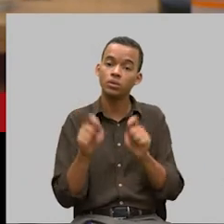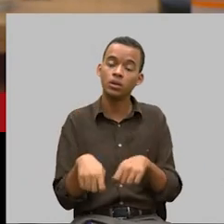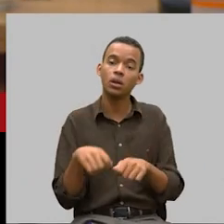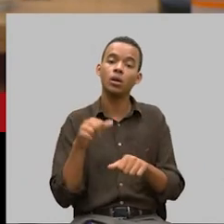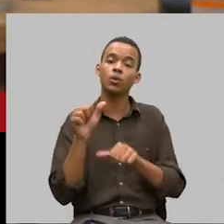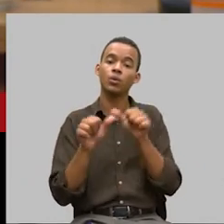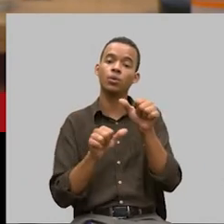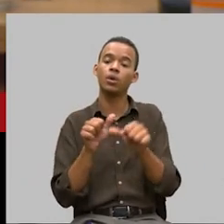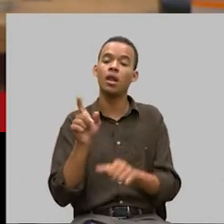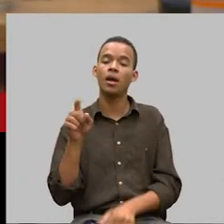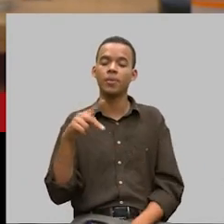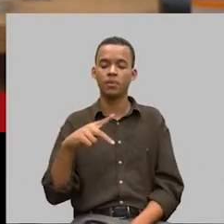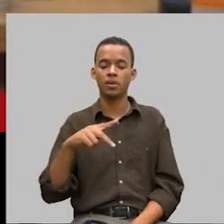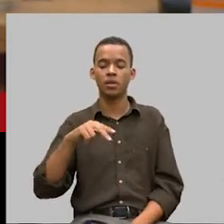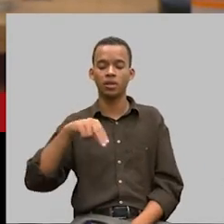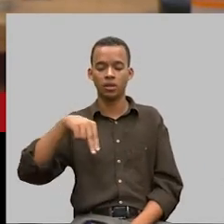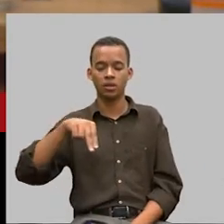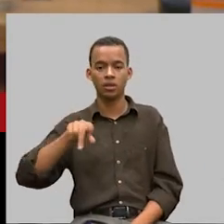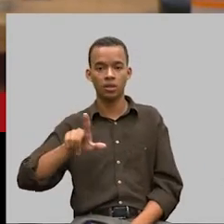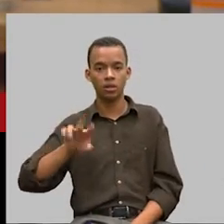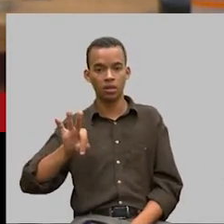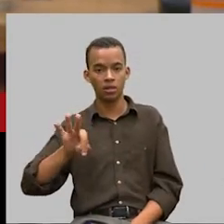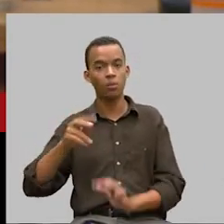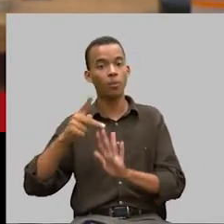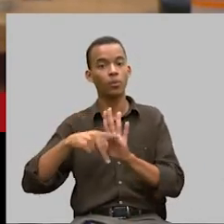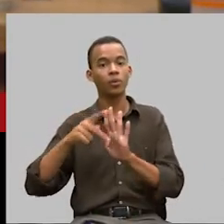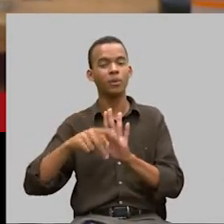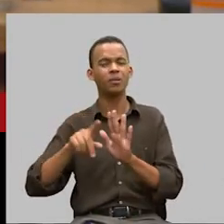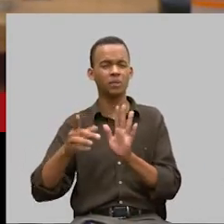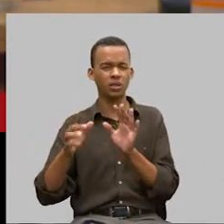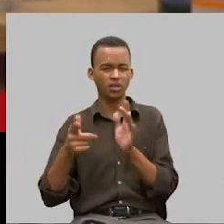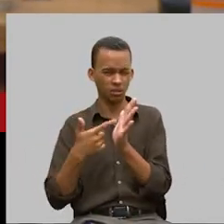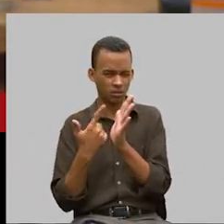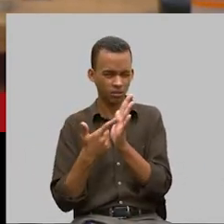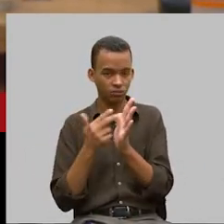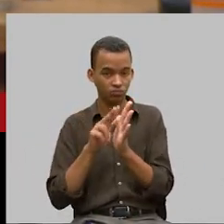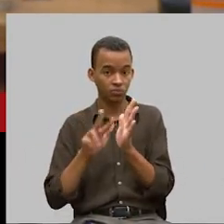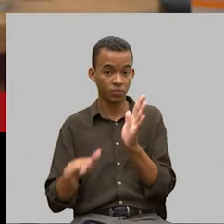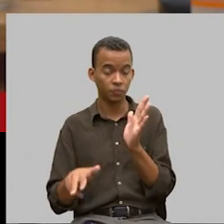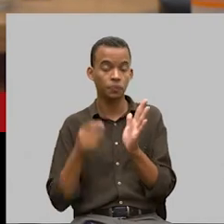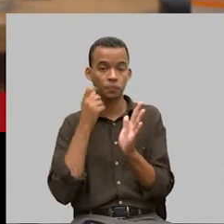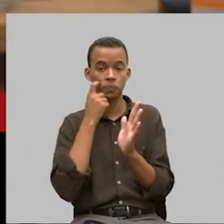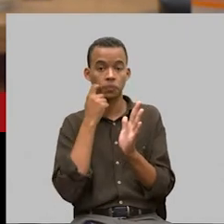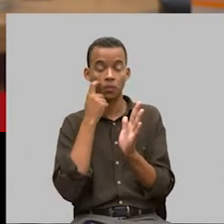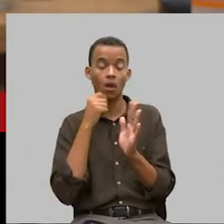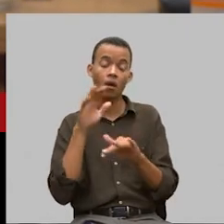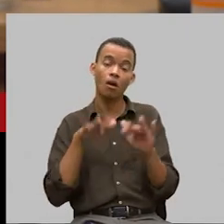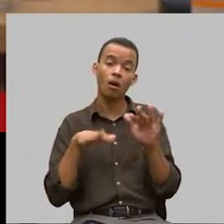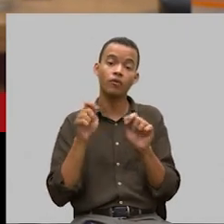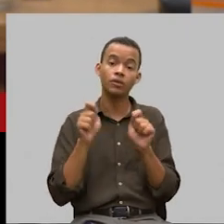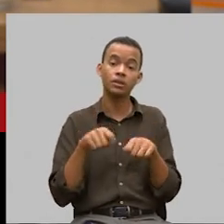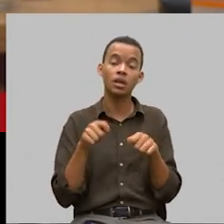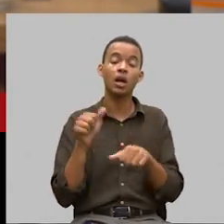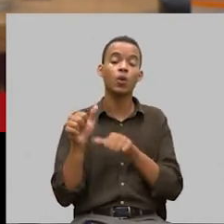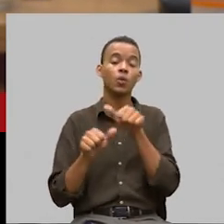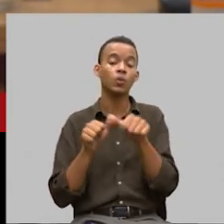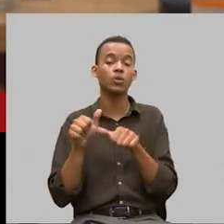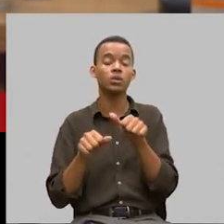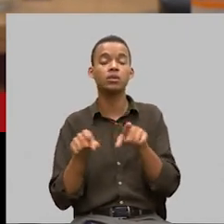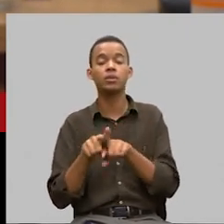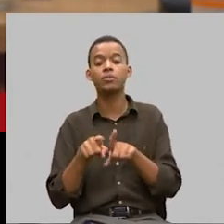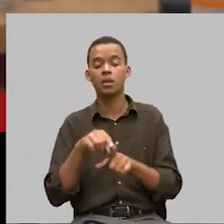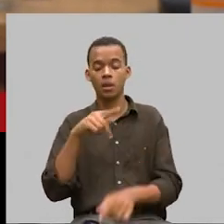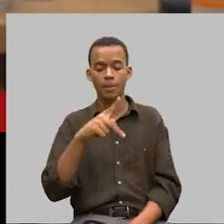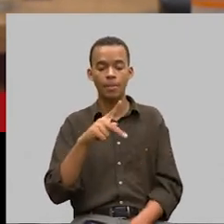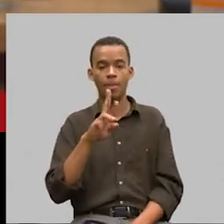PNLD é um programa quem sabe então vamos também em duas frentes Quem sabe a gente consegue modificar o pro Uni uma ou